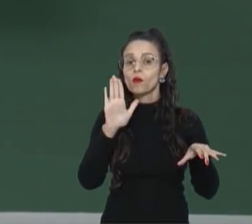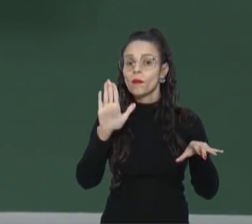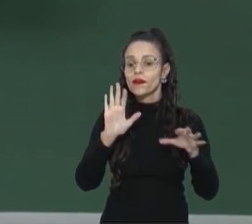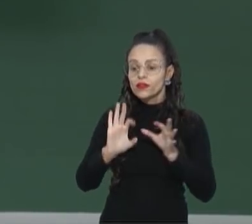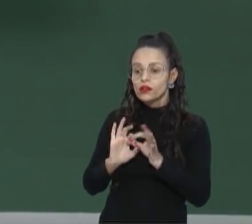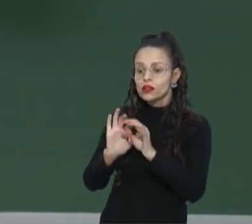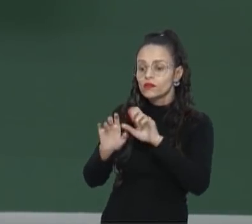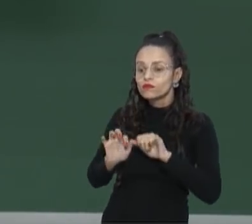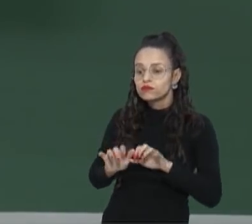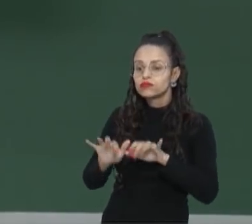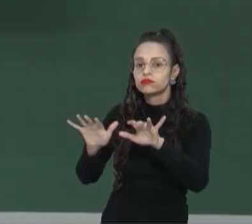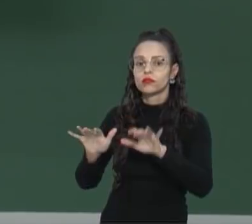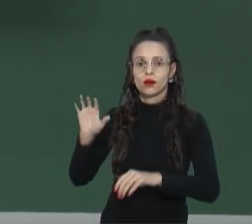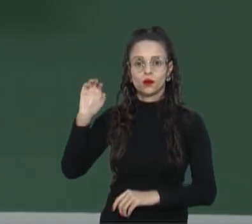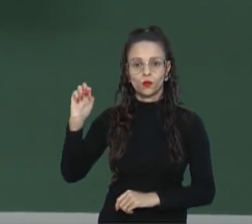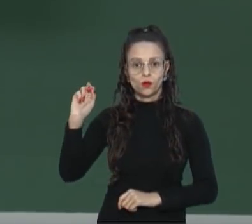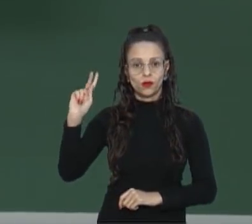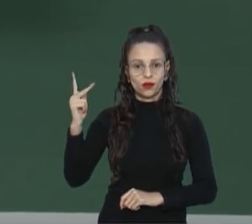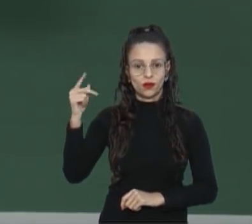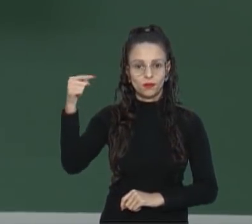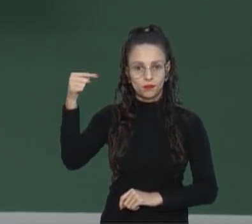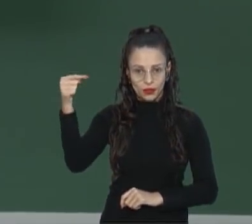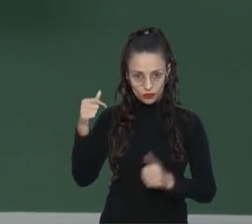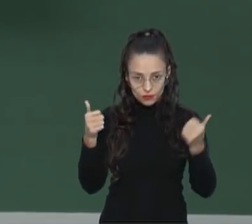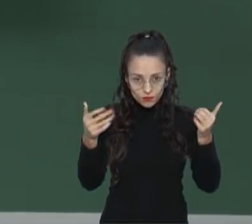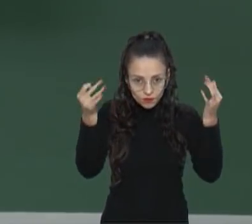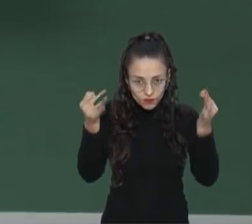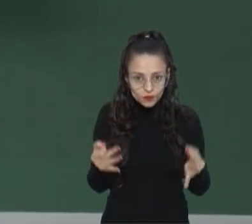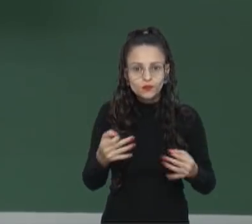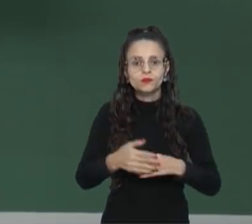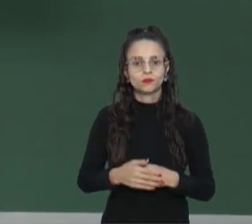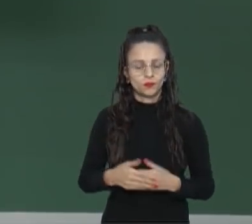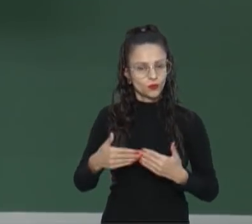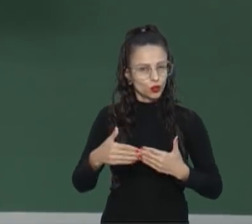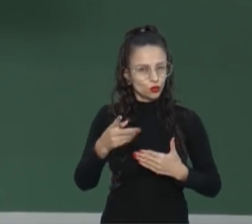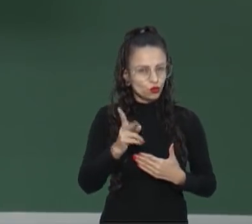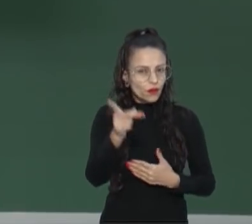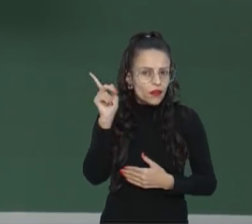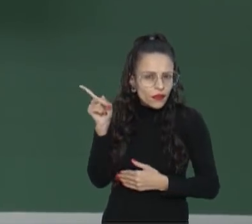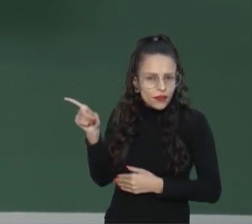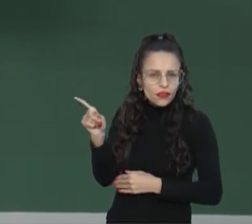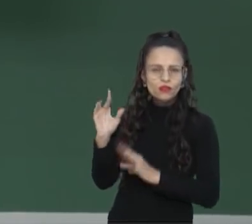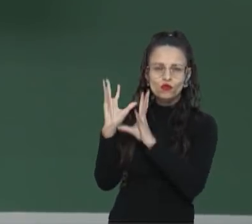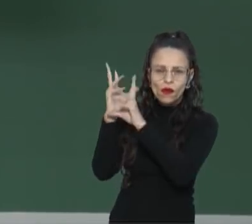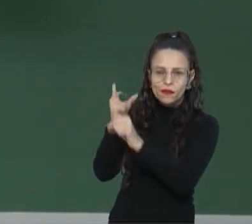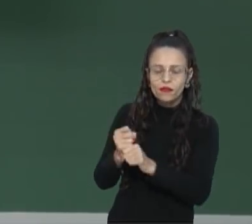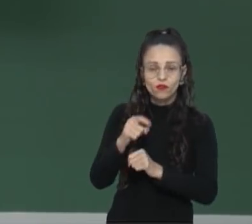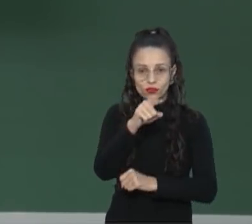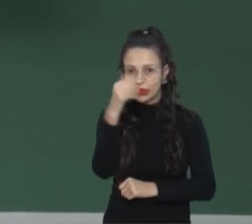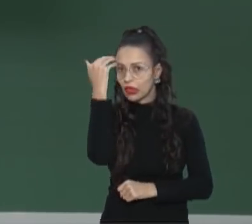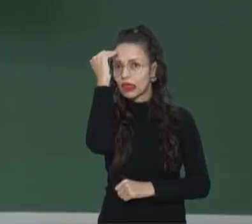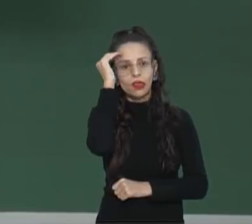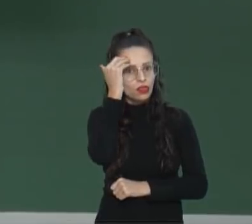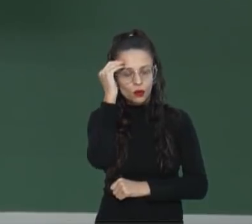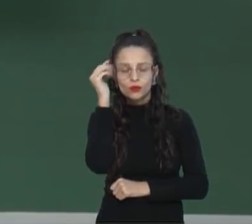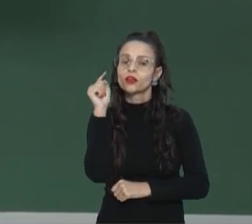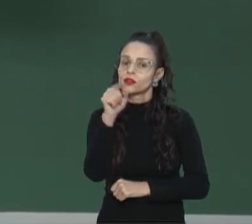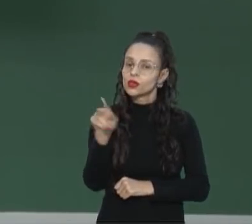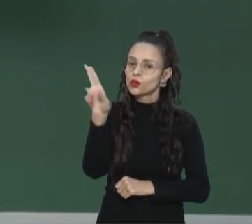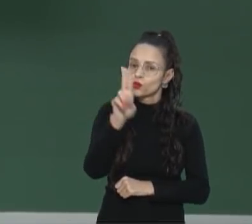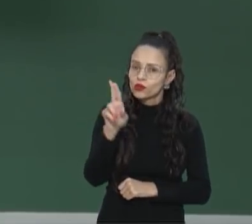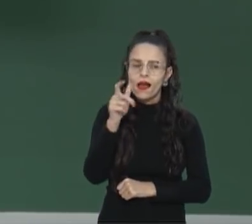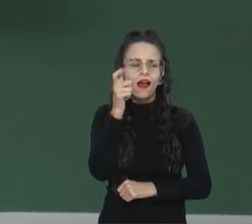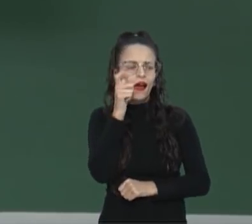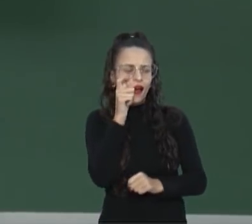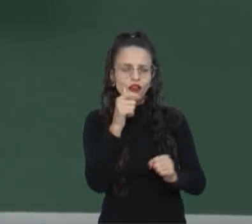liberam OH-. Perfeito? Continuando, é só uma revisão, gente. Se você não entendeu, use os aplicativos,